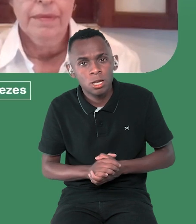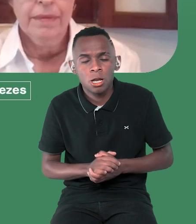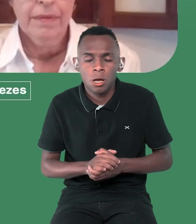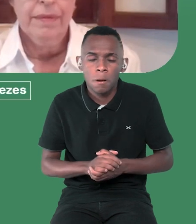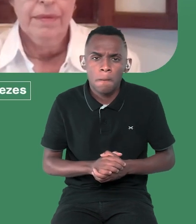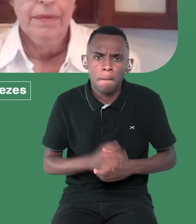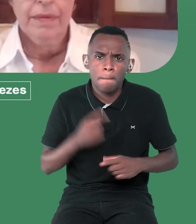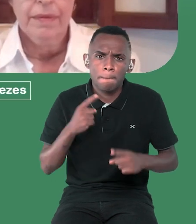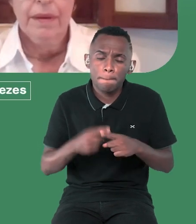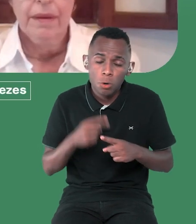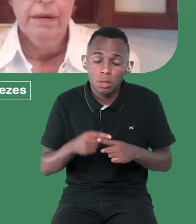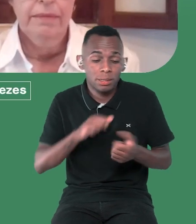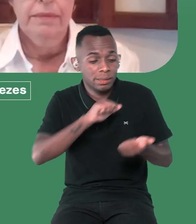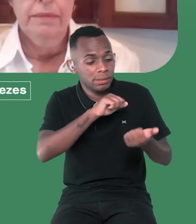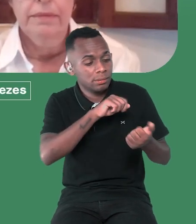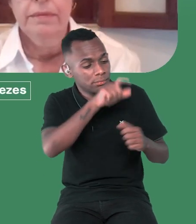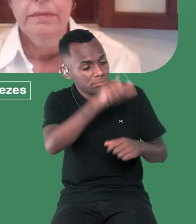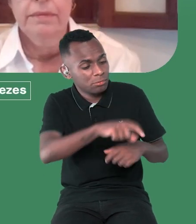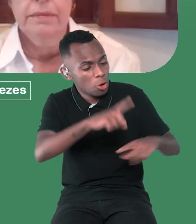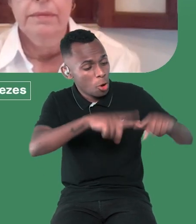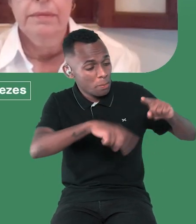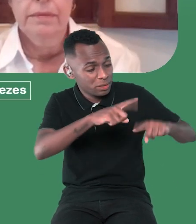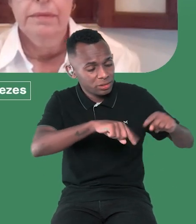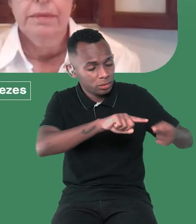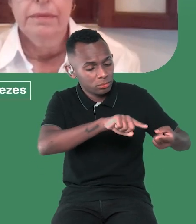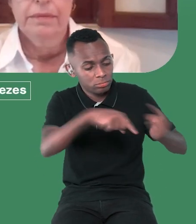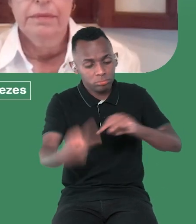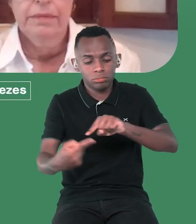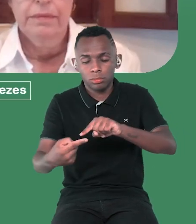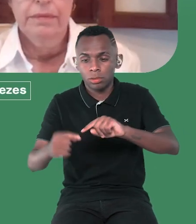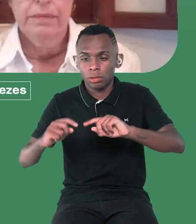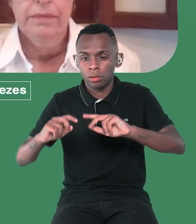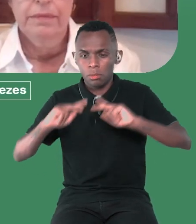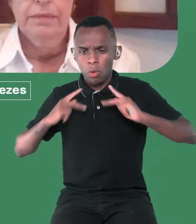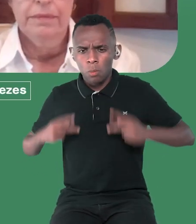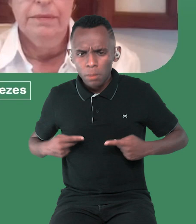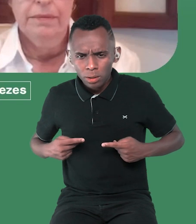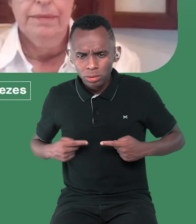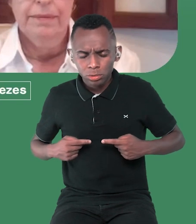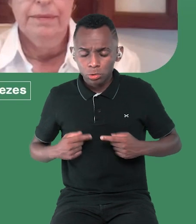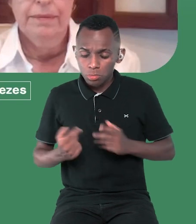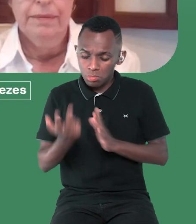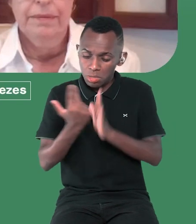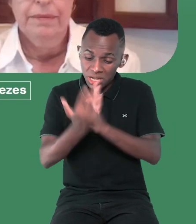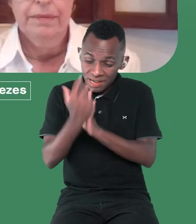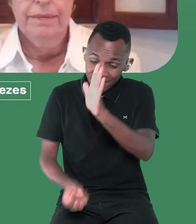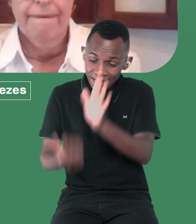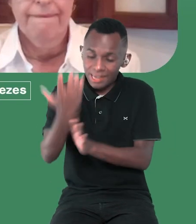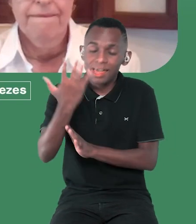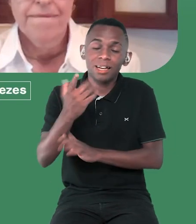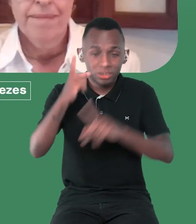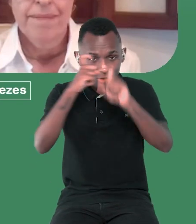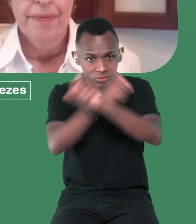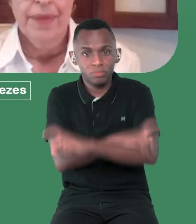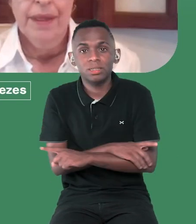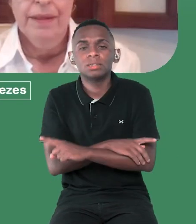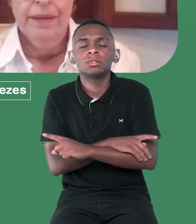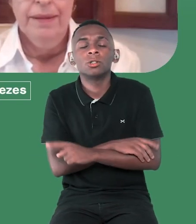Você dá vida a um objeto inanimado, dá um corpo, uma cara, né? E gerar